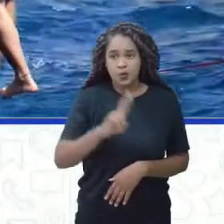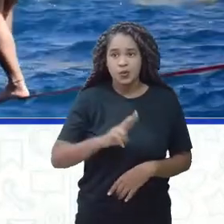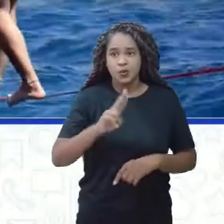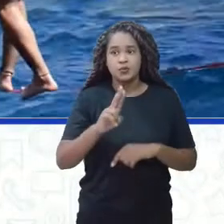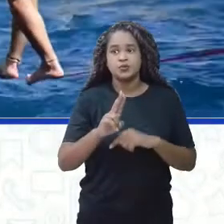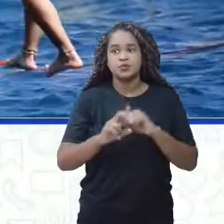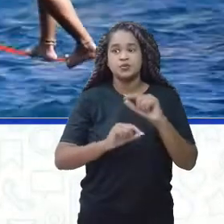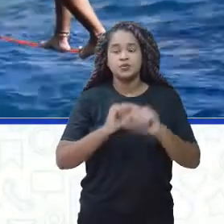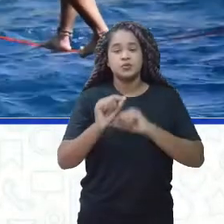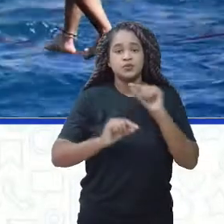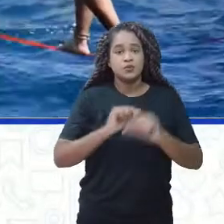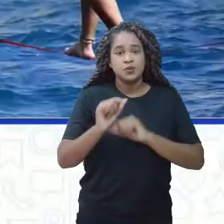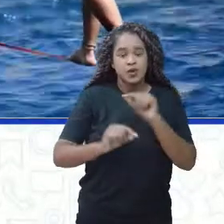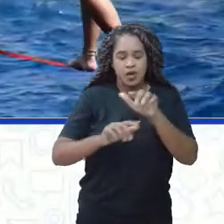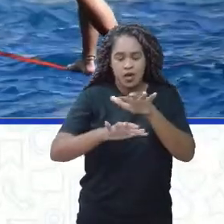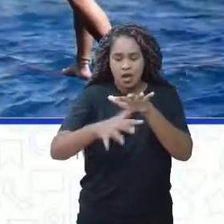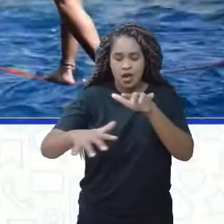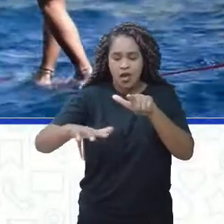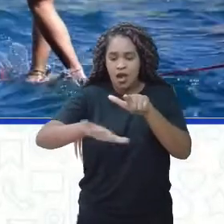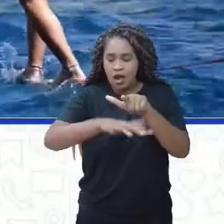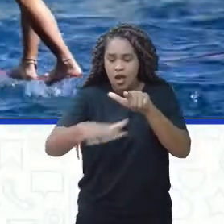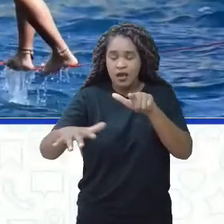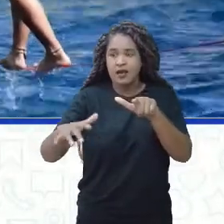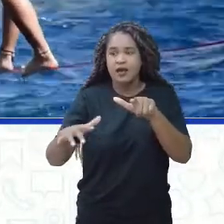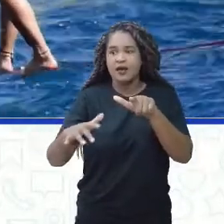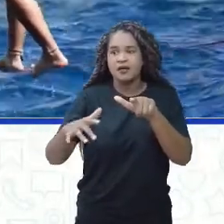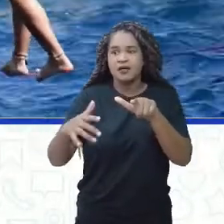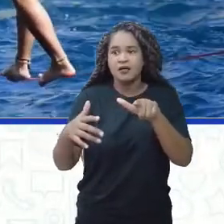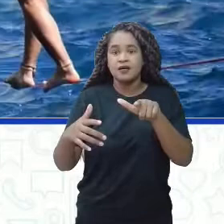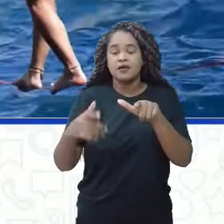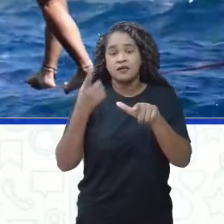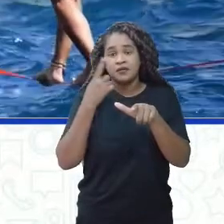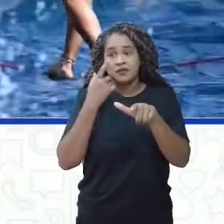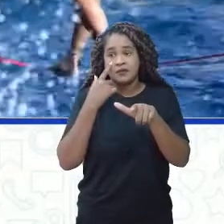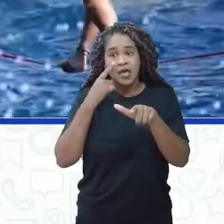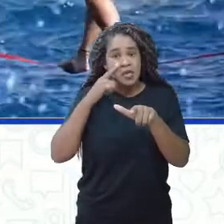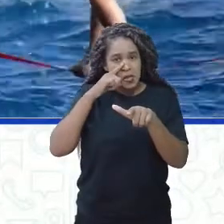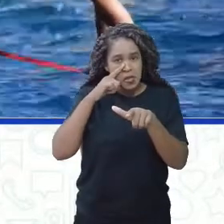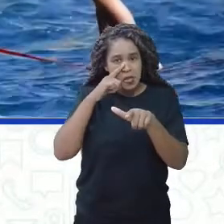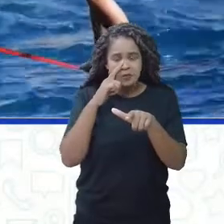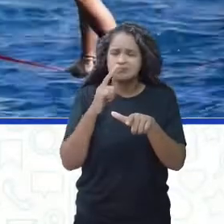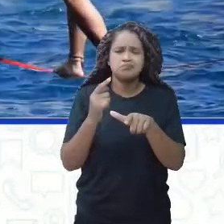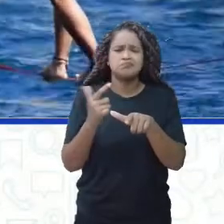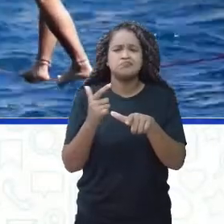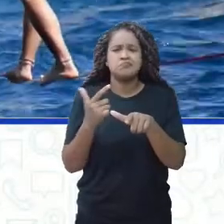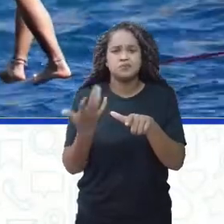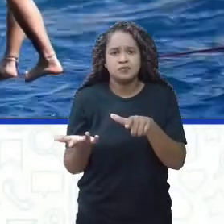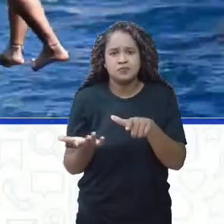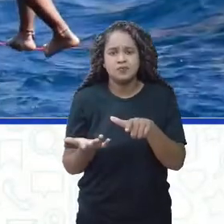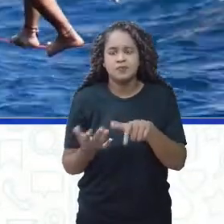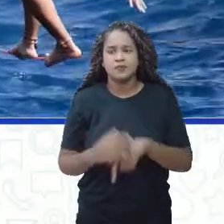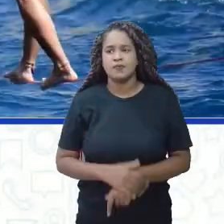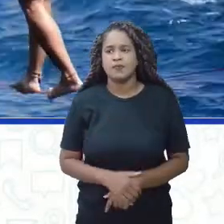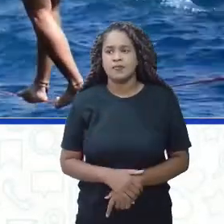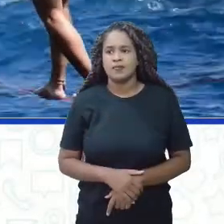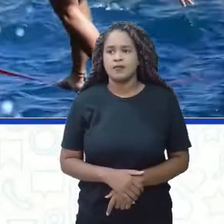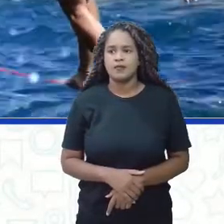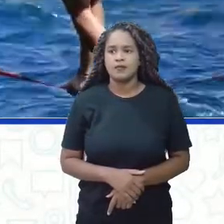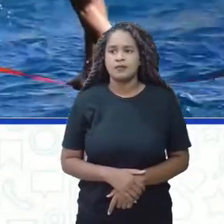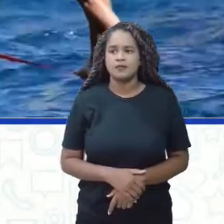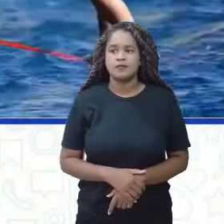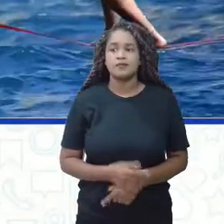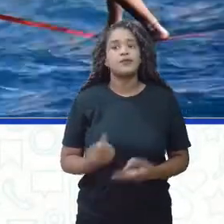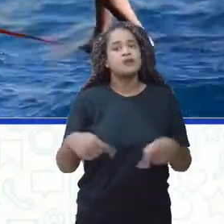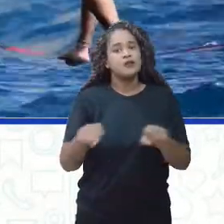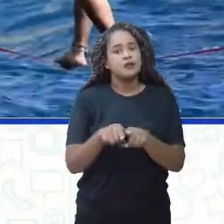quedas que não oferecem riscos, né? Não tem aquele cabo de aço para poder segurar você ali, digamos que com uma proteção a mais. E